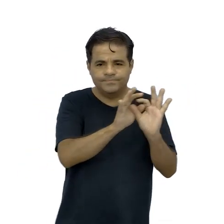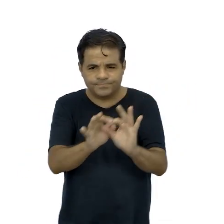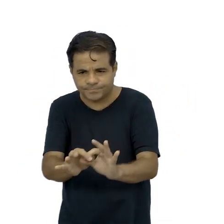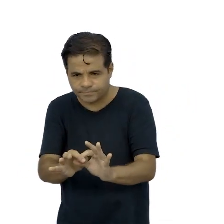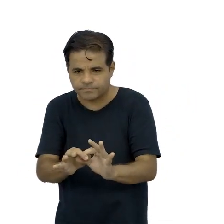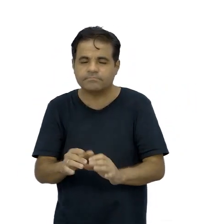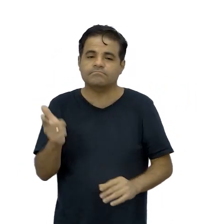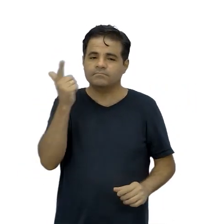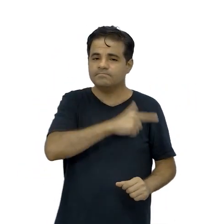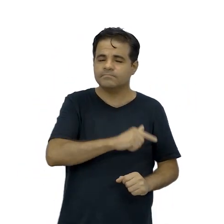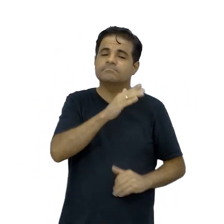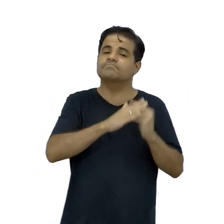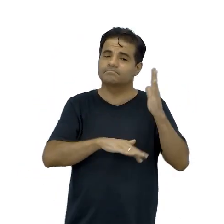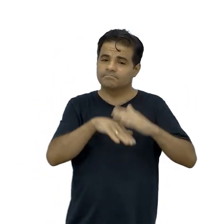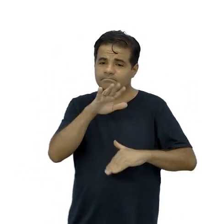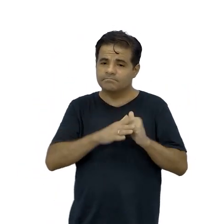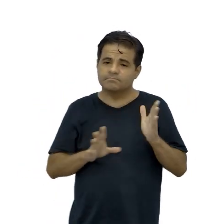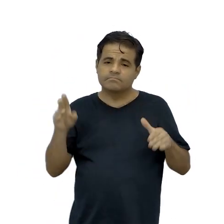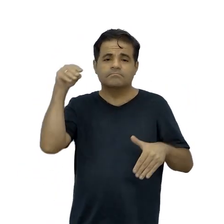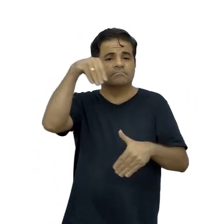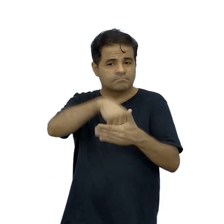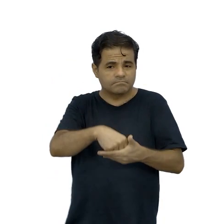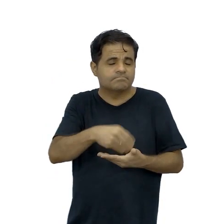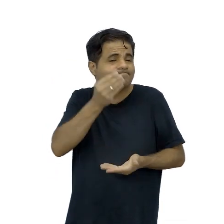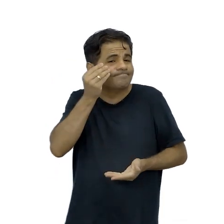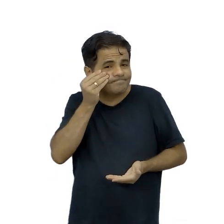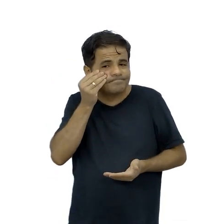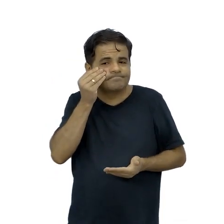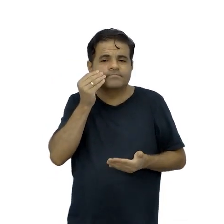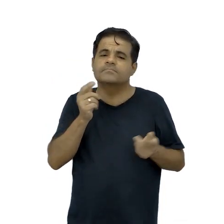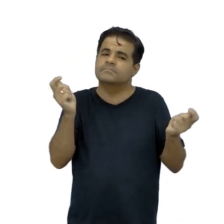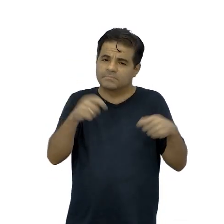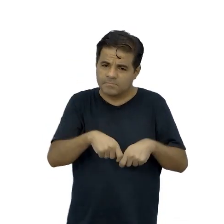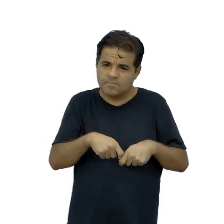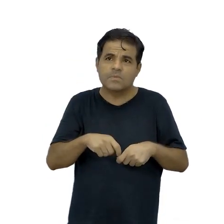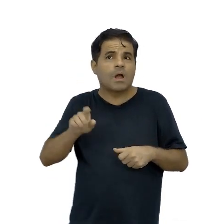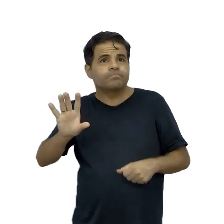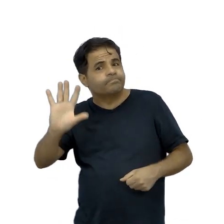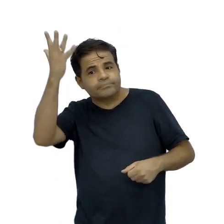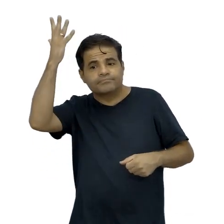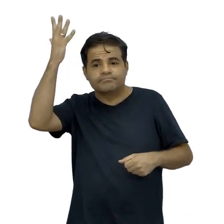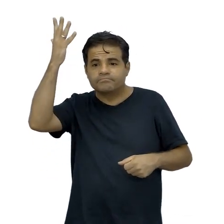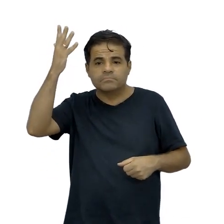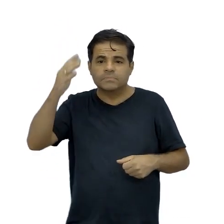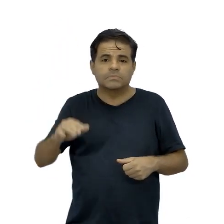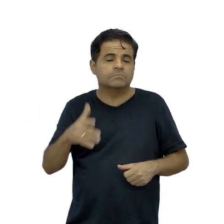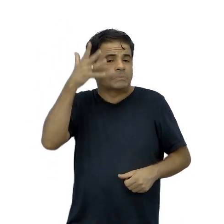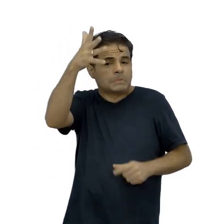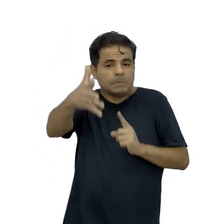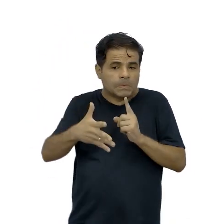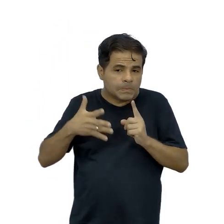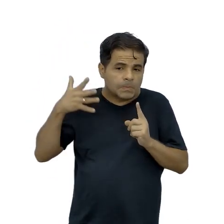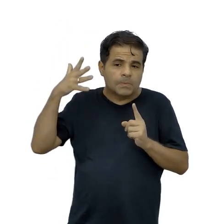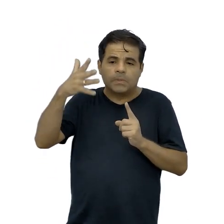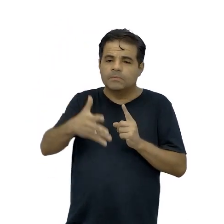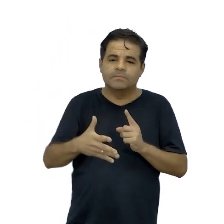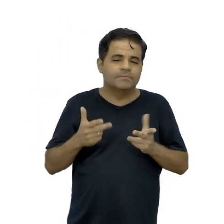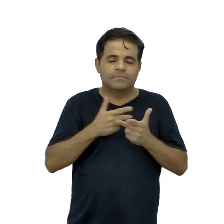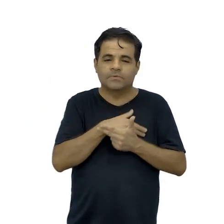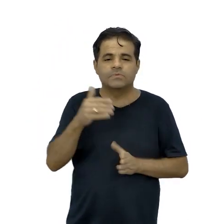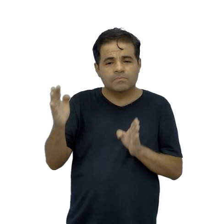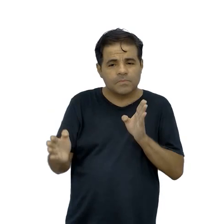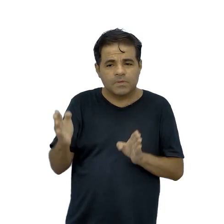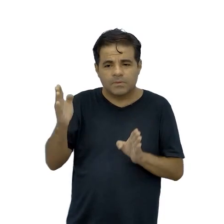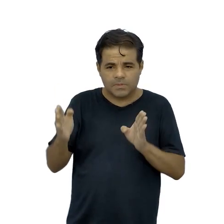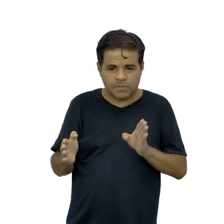ela consiste na inserção de elementos que evidenciam um fato, um acontecimento, ou um discurso que pode ter ocorrido no